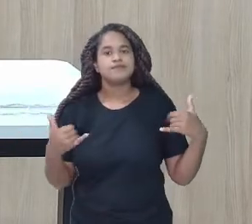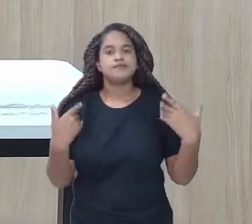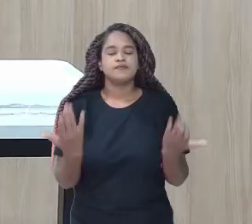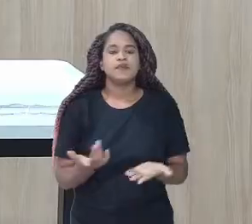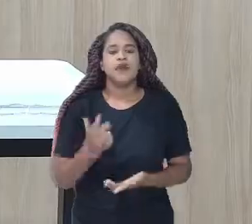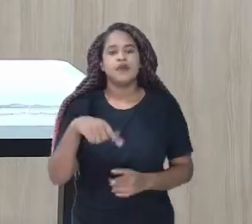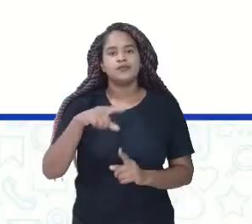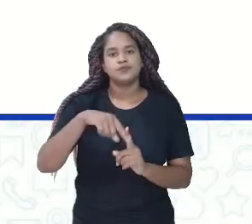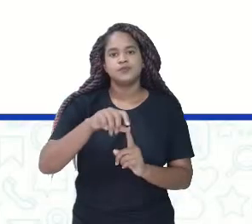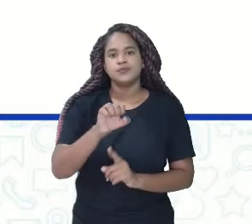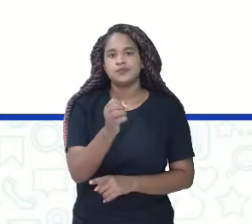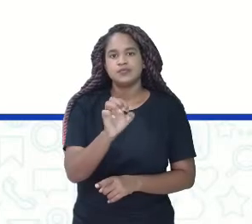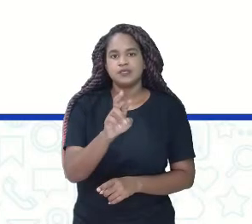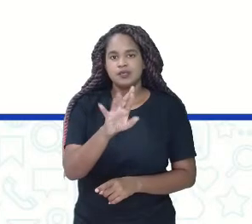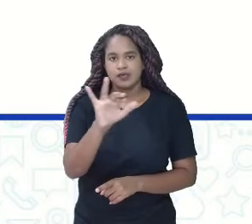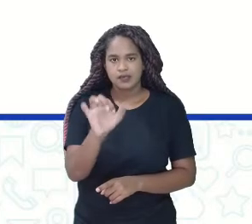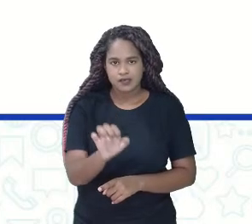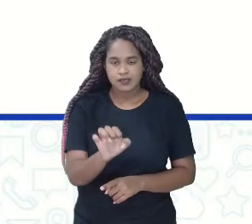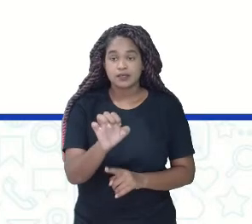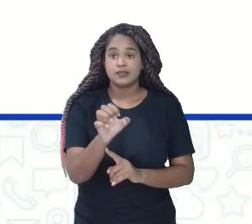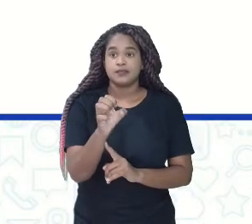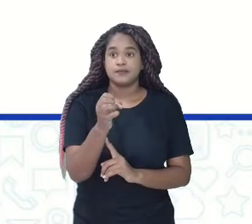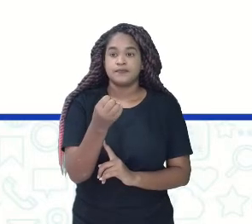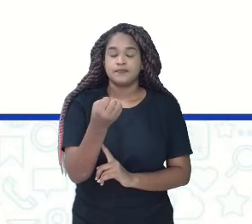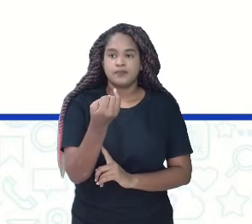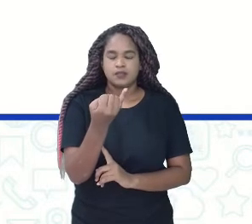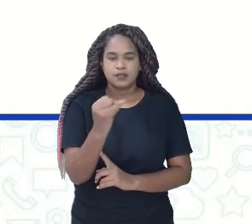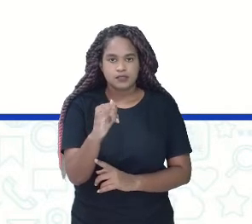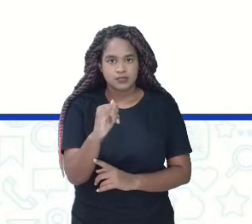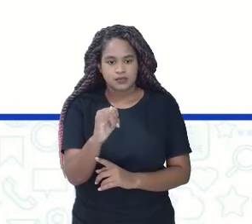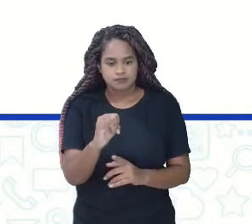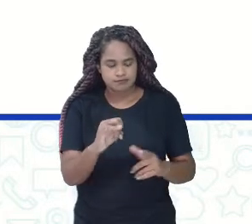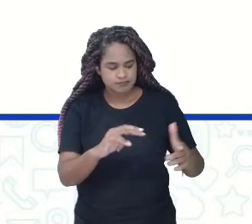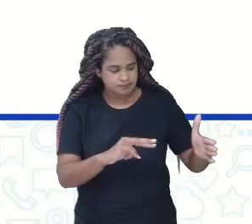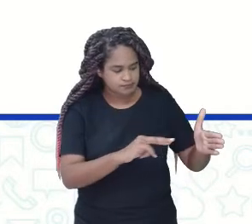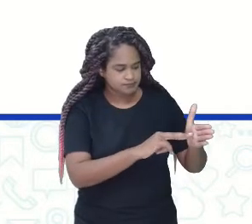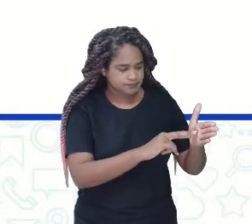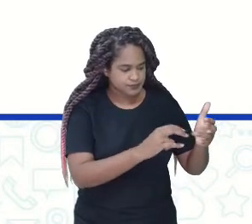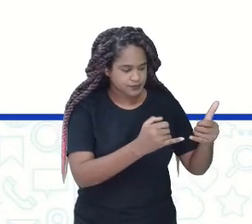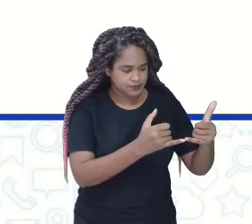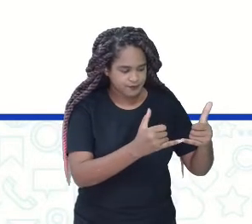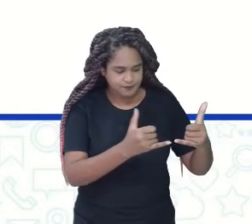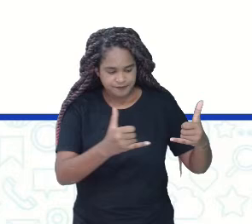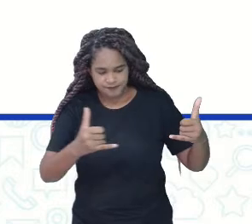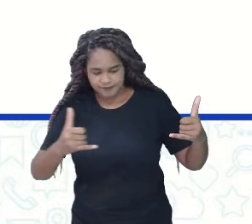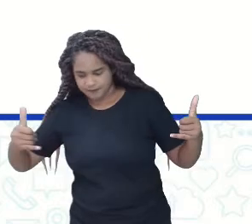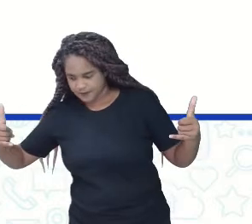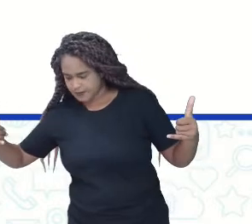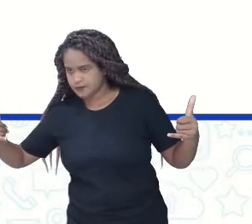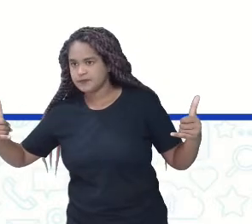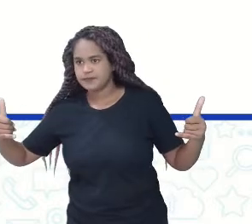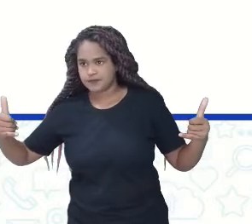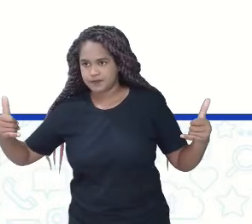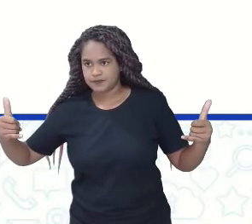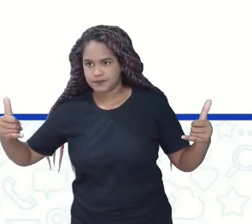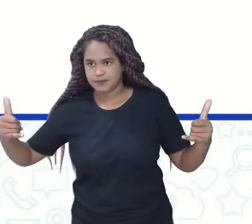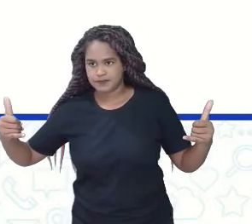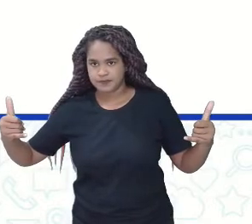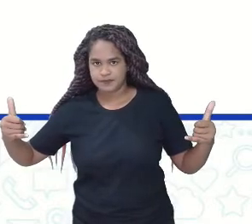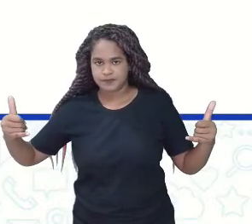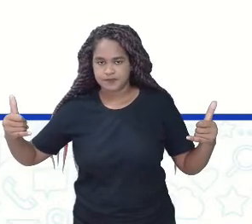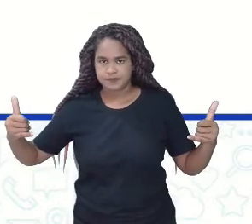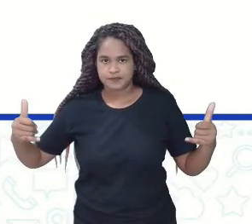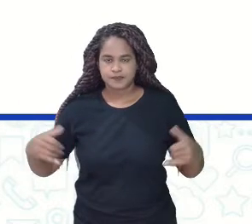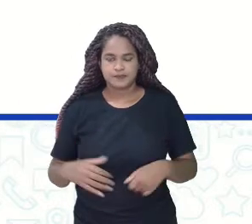elas são ligadas por meio de condutores elétricos, que são os fios, sendo uma ponta da outra ou